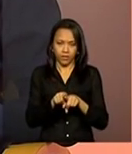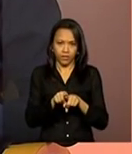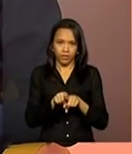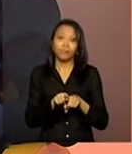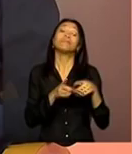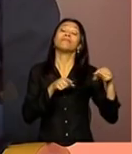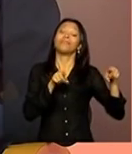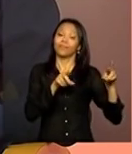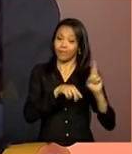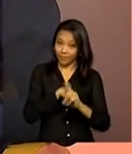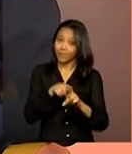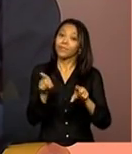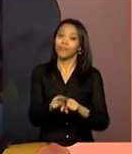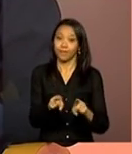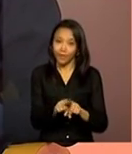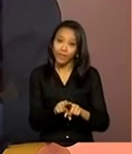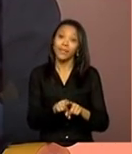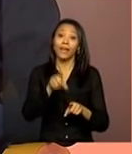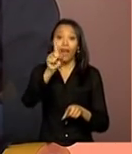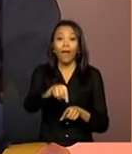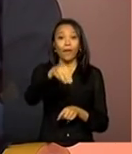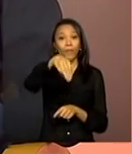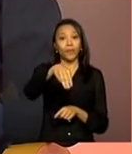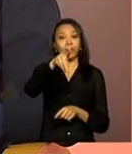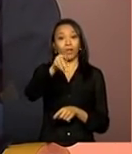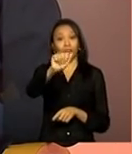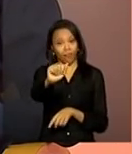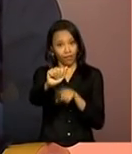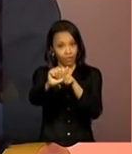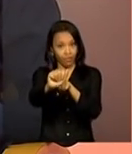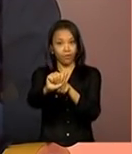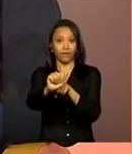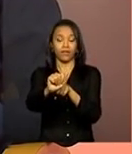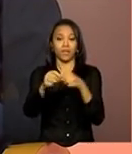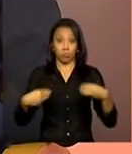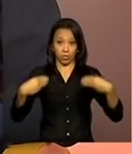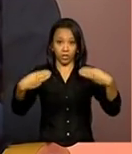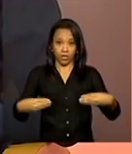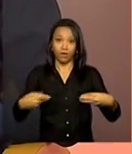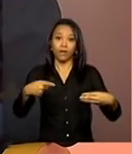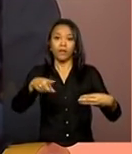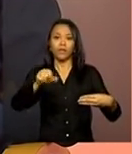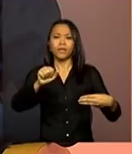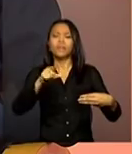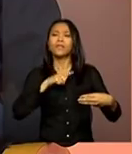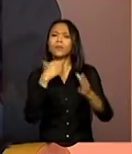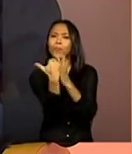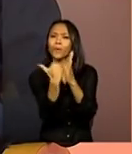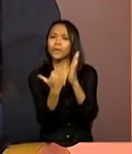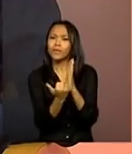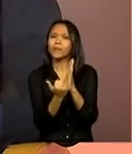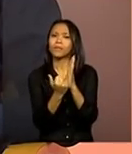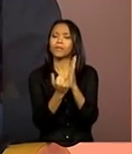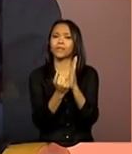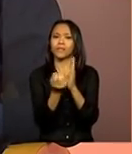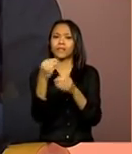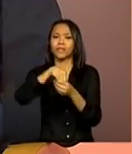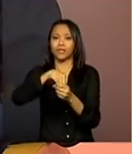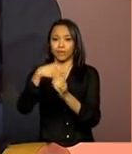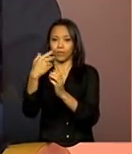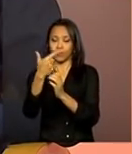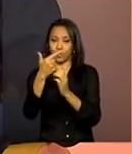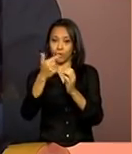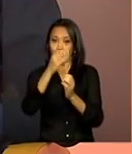também porque porque ele ele que aplica né no no âmbito do Plano Brasil sem miséria as ações de de inclusão